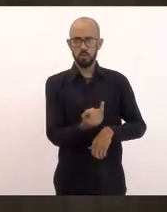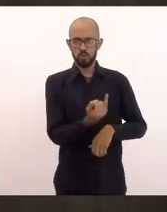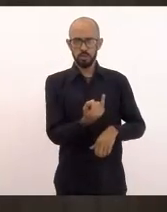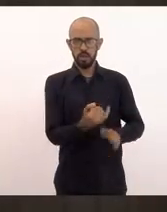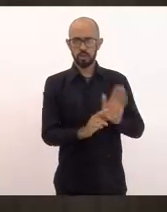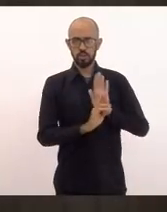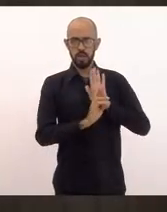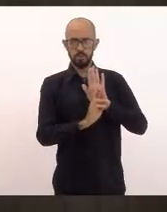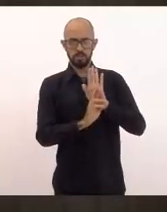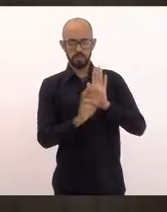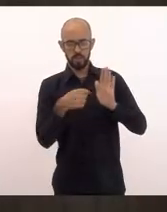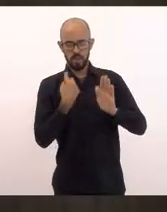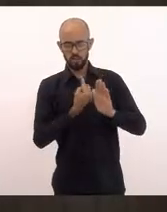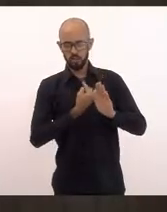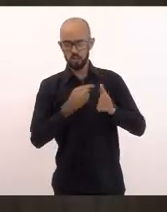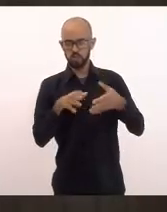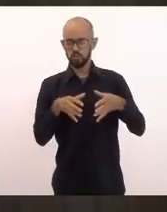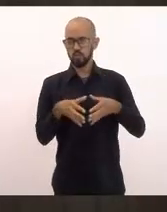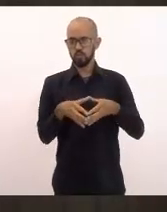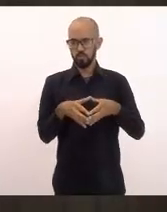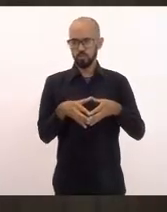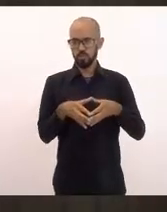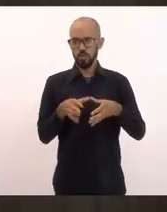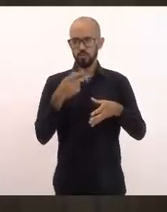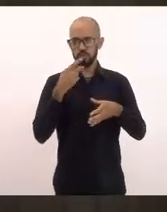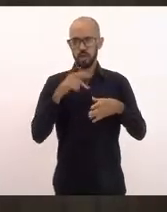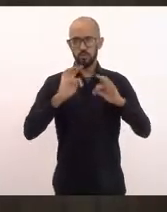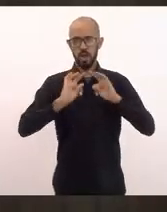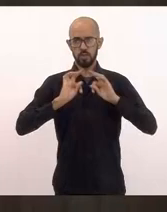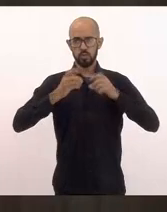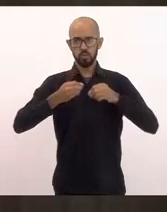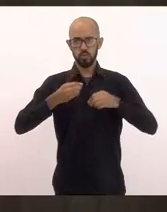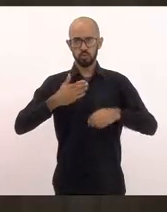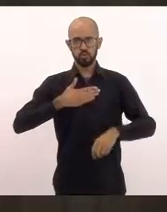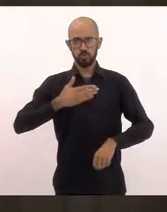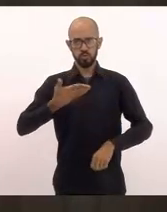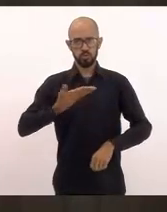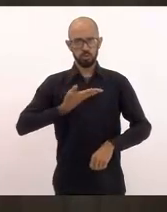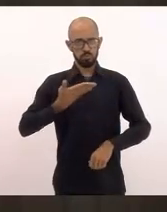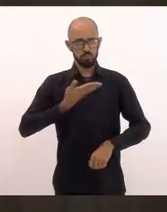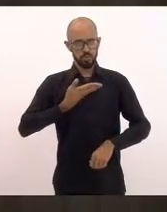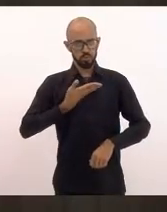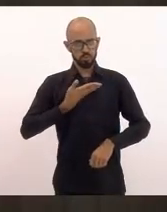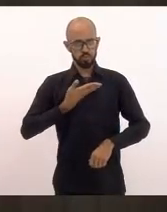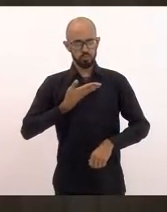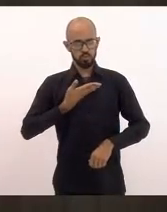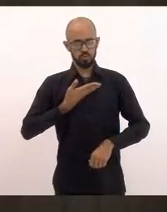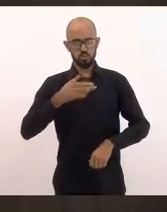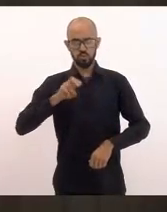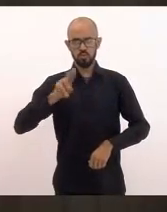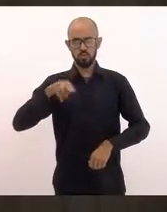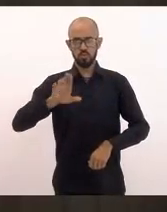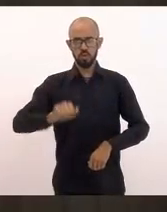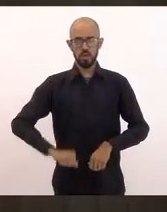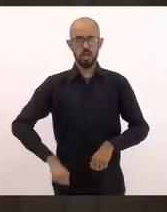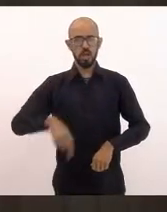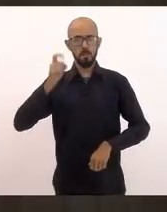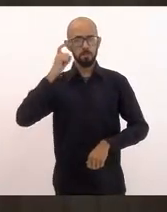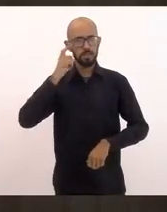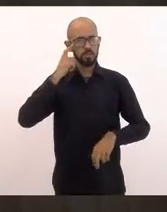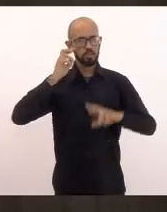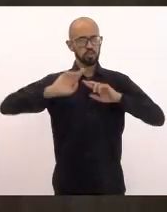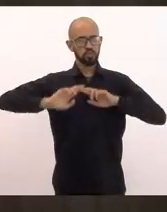corporação, eu digo a todos os meus companheiros, Nunca espere diferente o deputado Marcelo